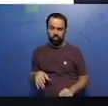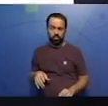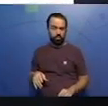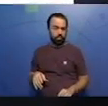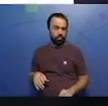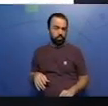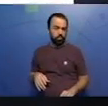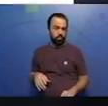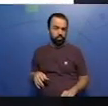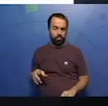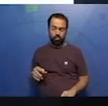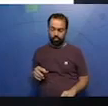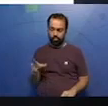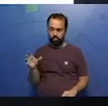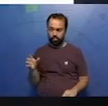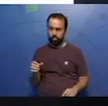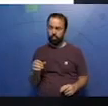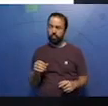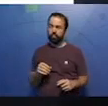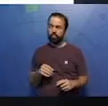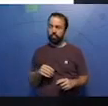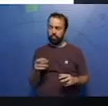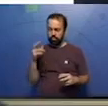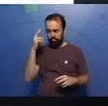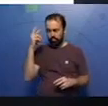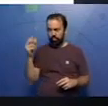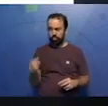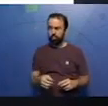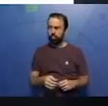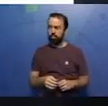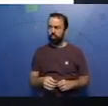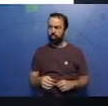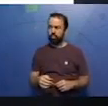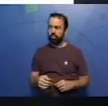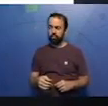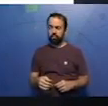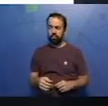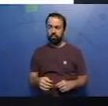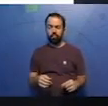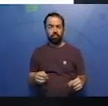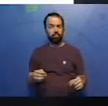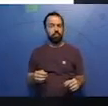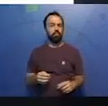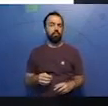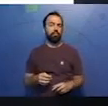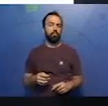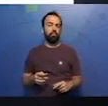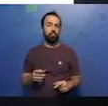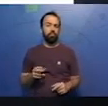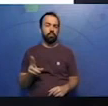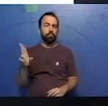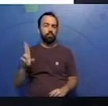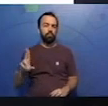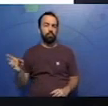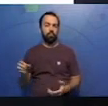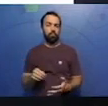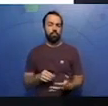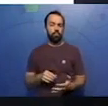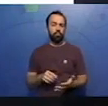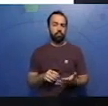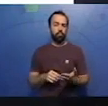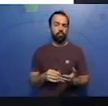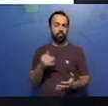mais habituados, por quê? Como nós estamos fazendo essas aulas remotas e o uso do celular,